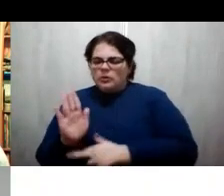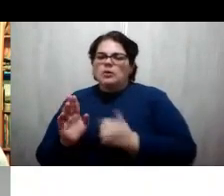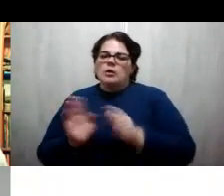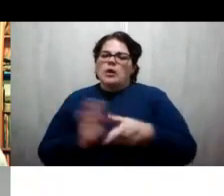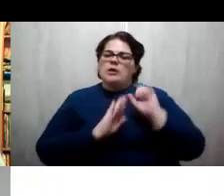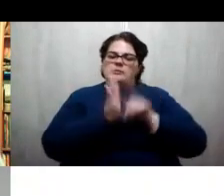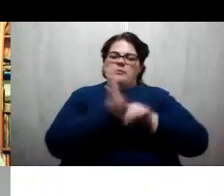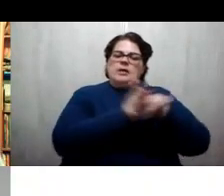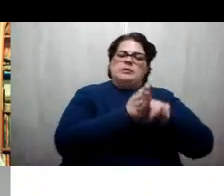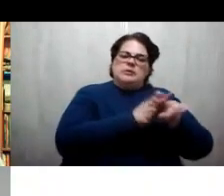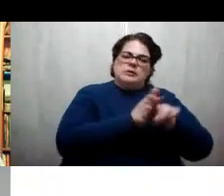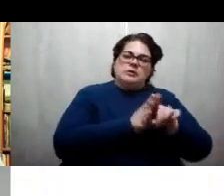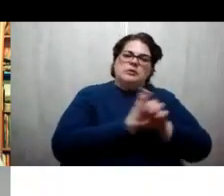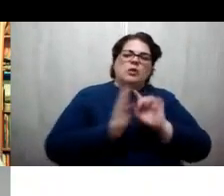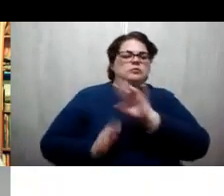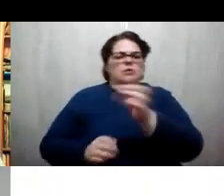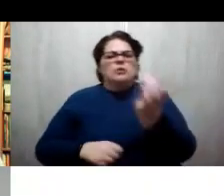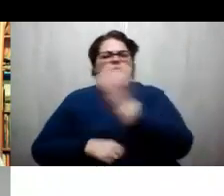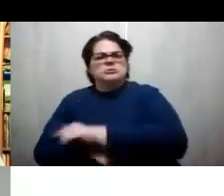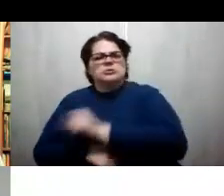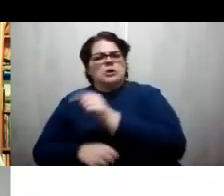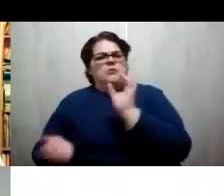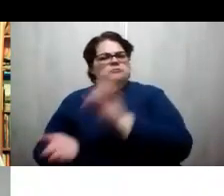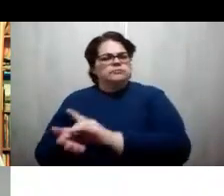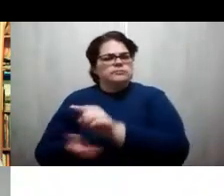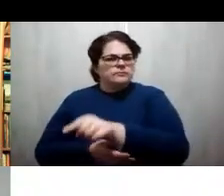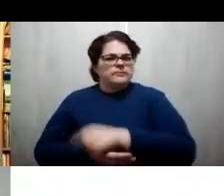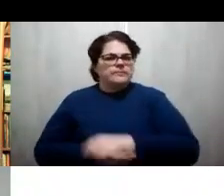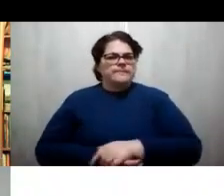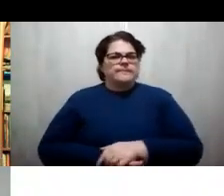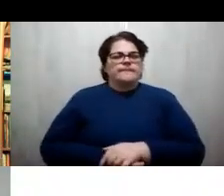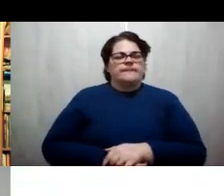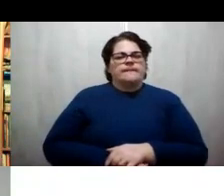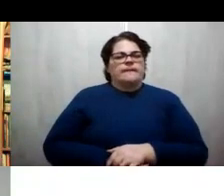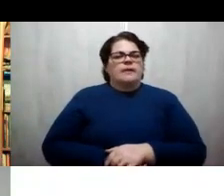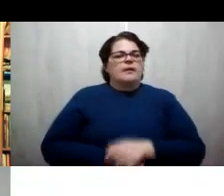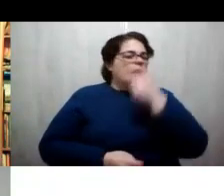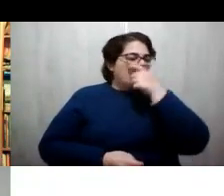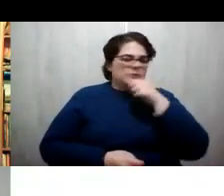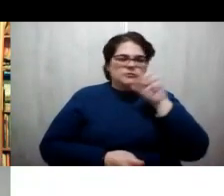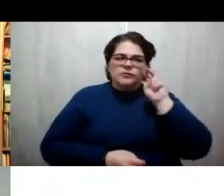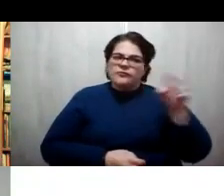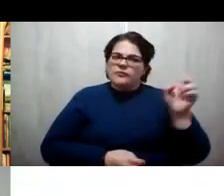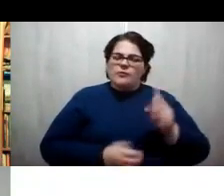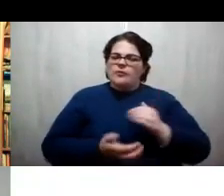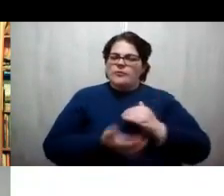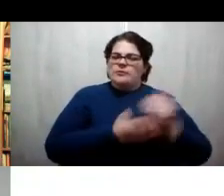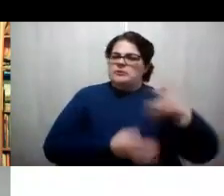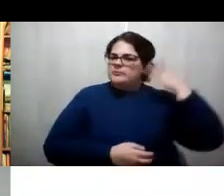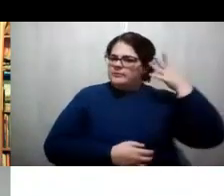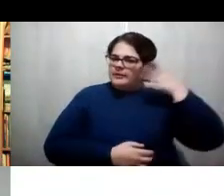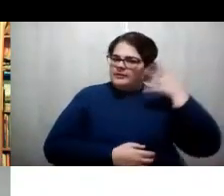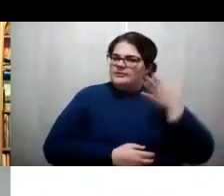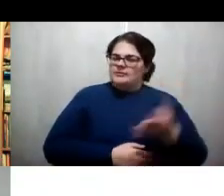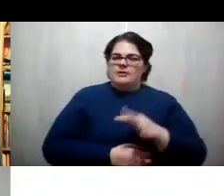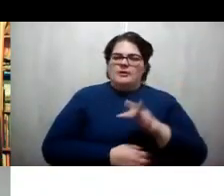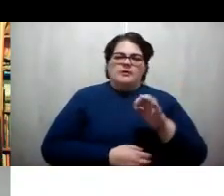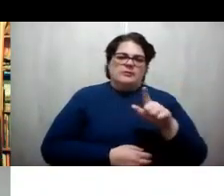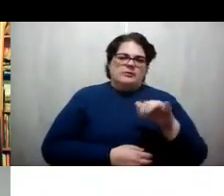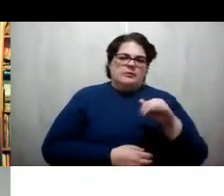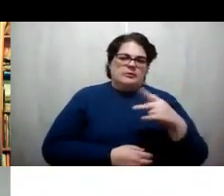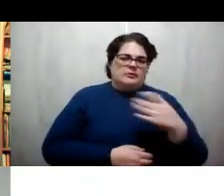desfiles? Eu acho que ele não pegou o começo da minha palestra. Felipe Mianes, prazer